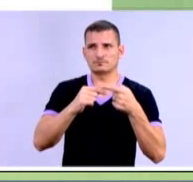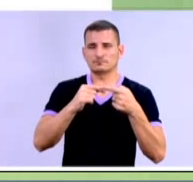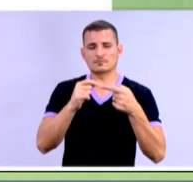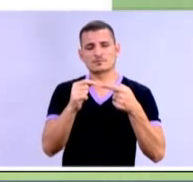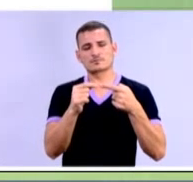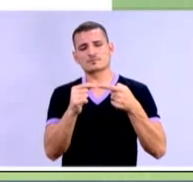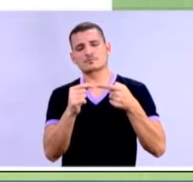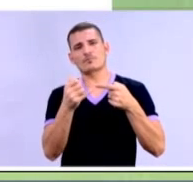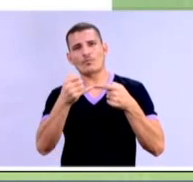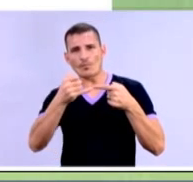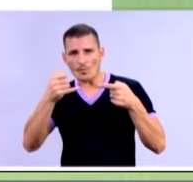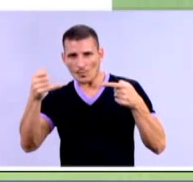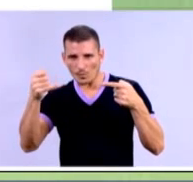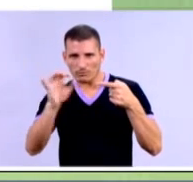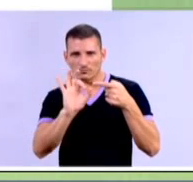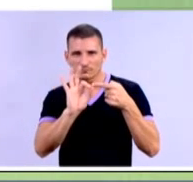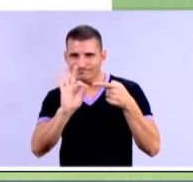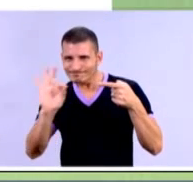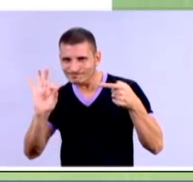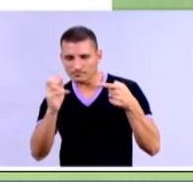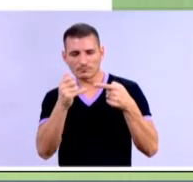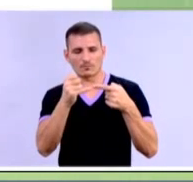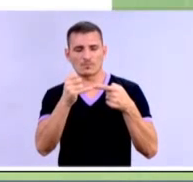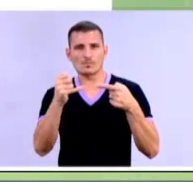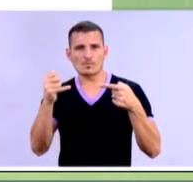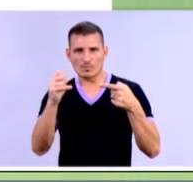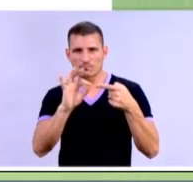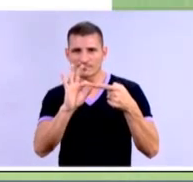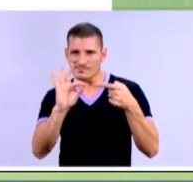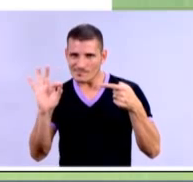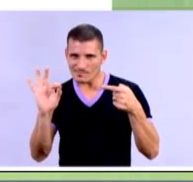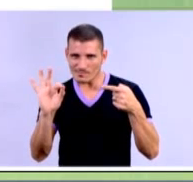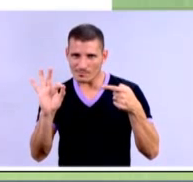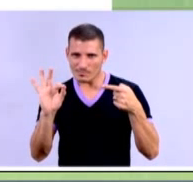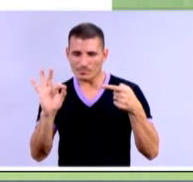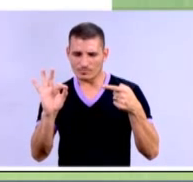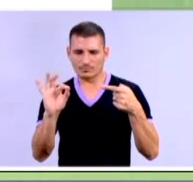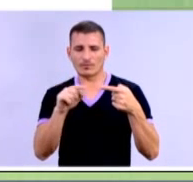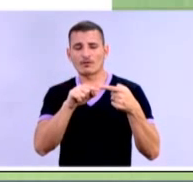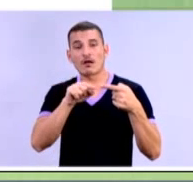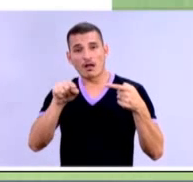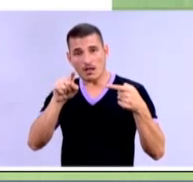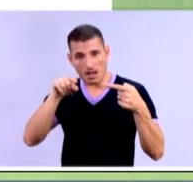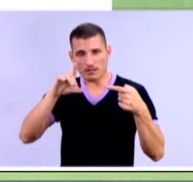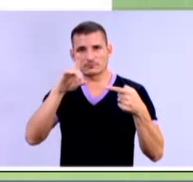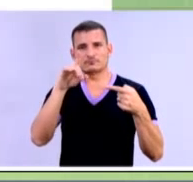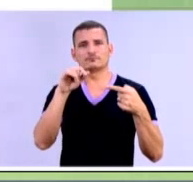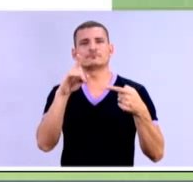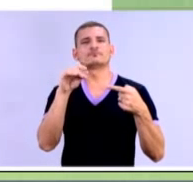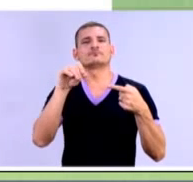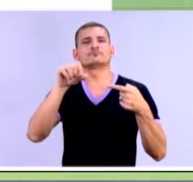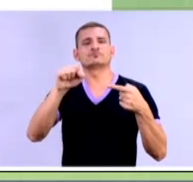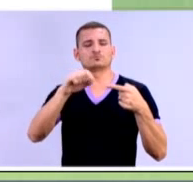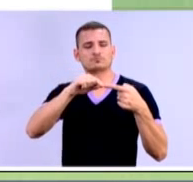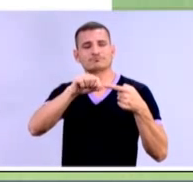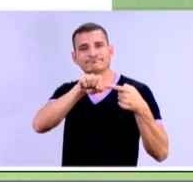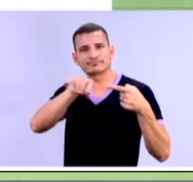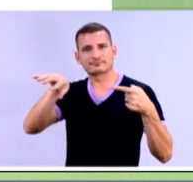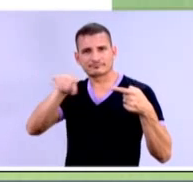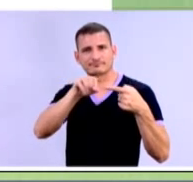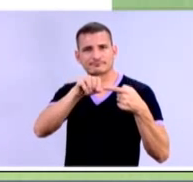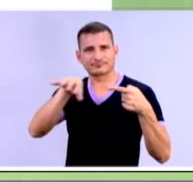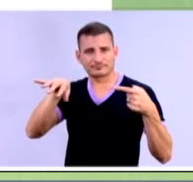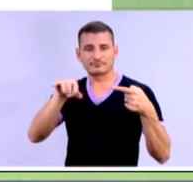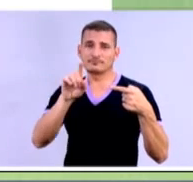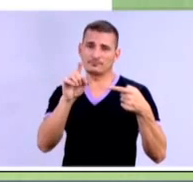central, que era onde efetivamente havia a transmissão dos dados, correto? Então, o cabo coaxial, ele